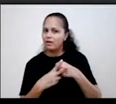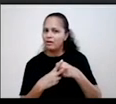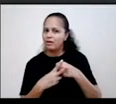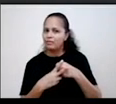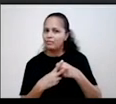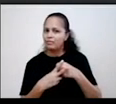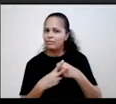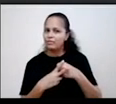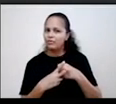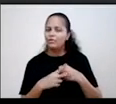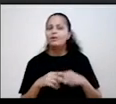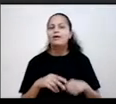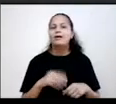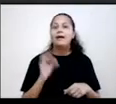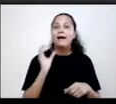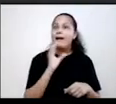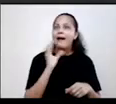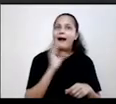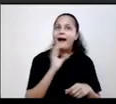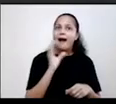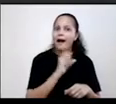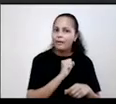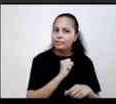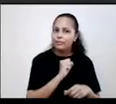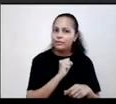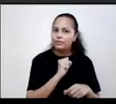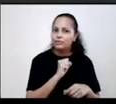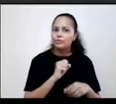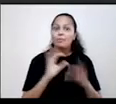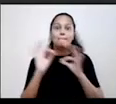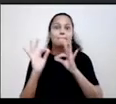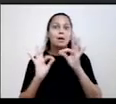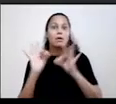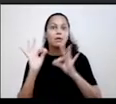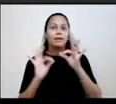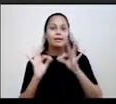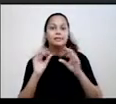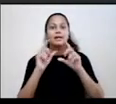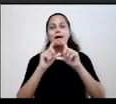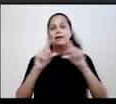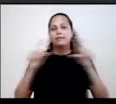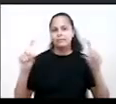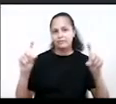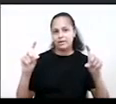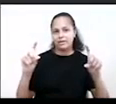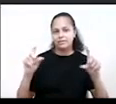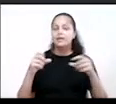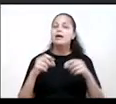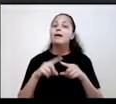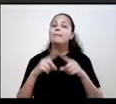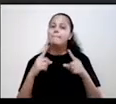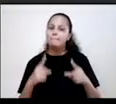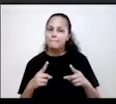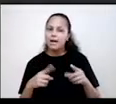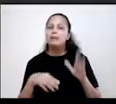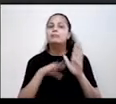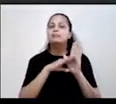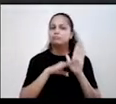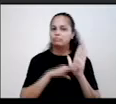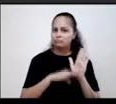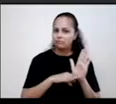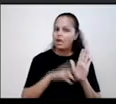não nota que você está fazendo tudo isso? É muito rápido na hora de nós construirmos as frases. Mas nós empregamos essas regras